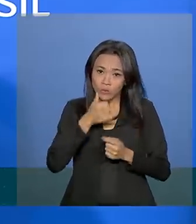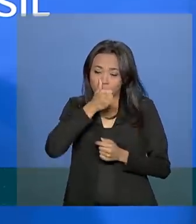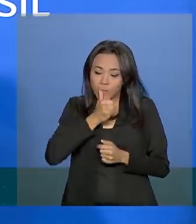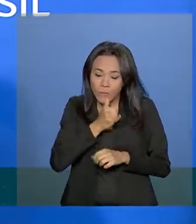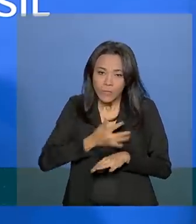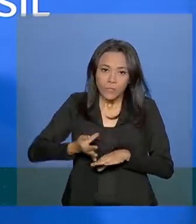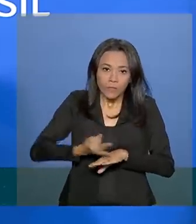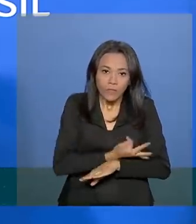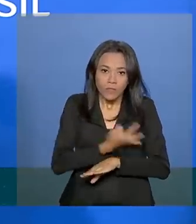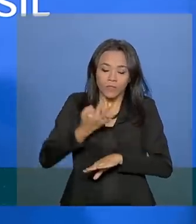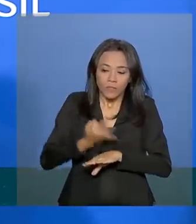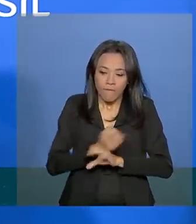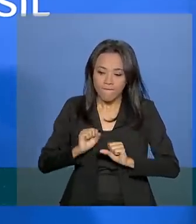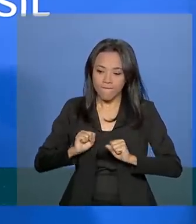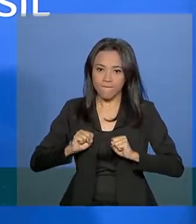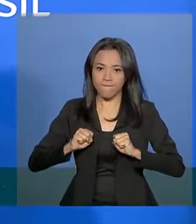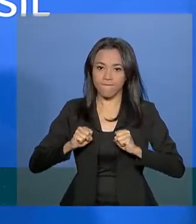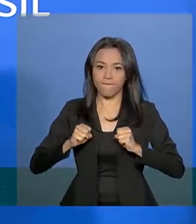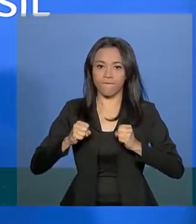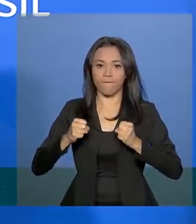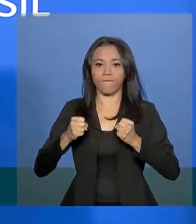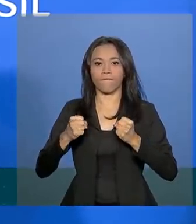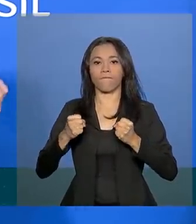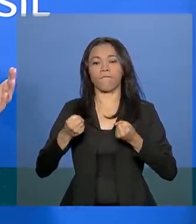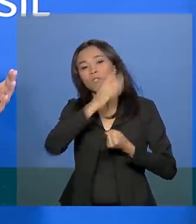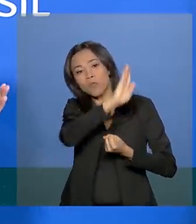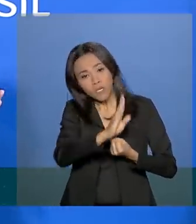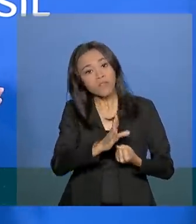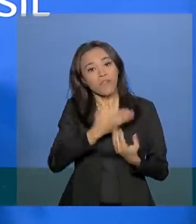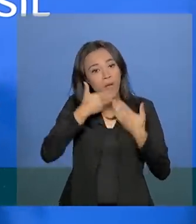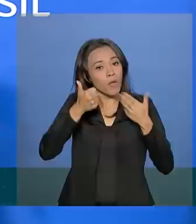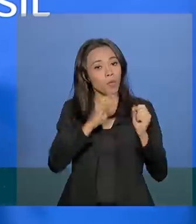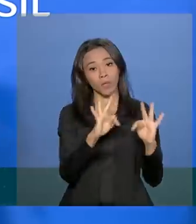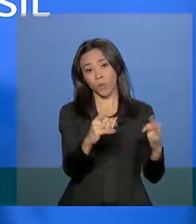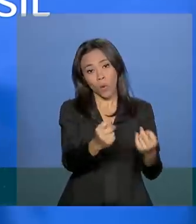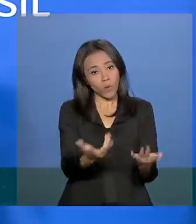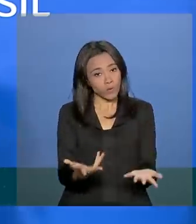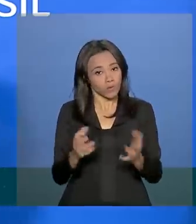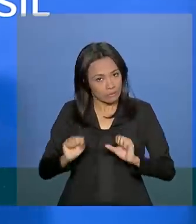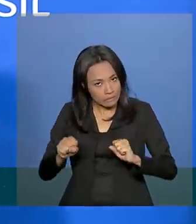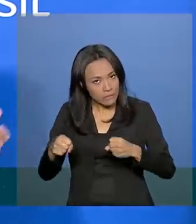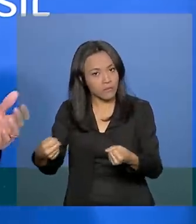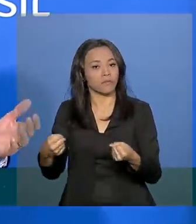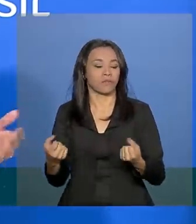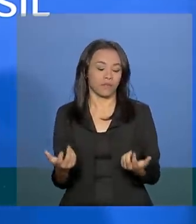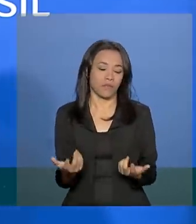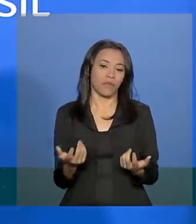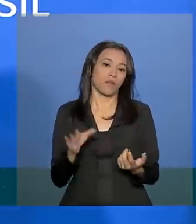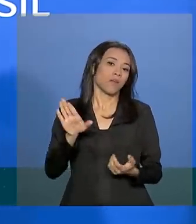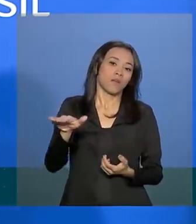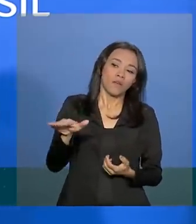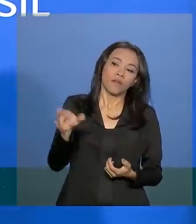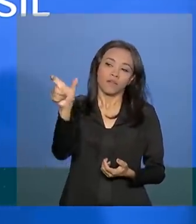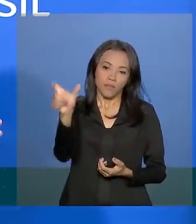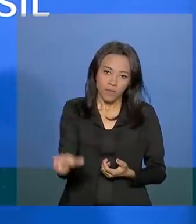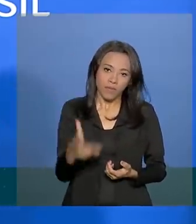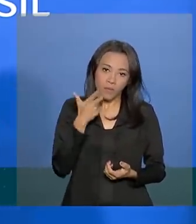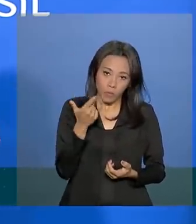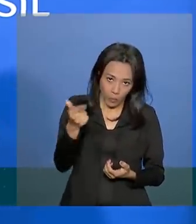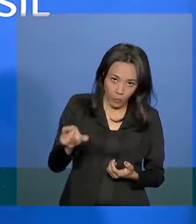o brasil fica melhor para todo mundo em parte apenas pesada mandetta o problema